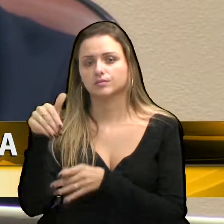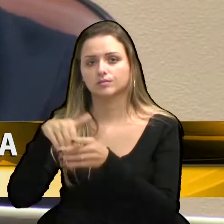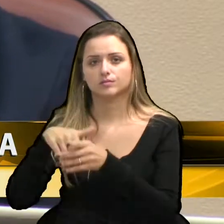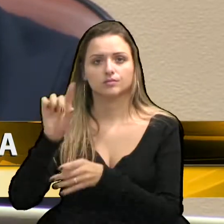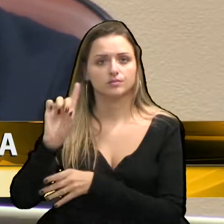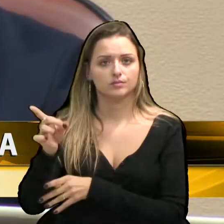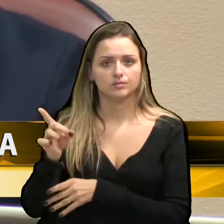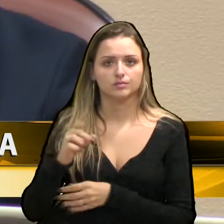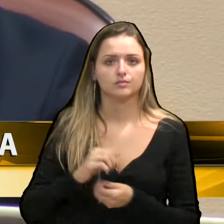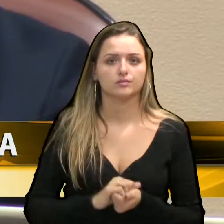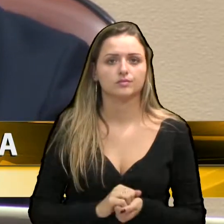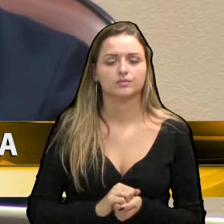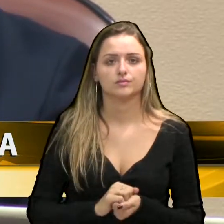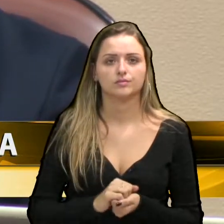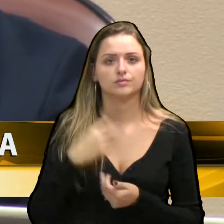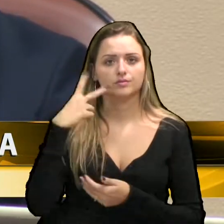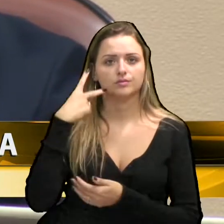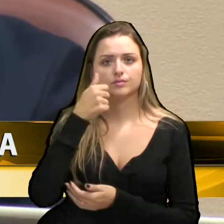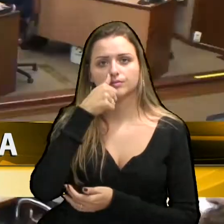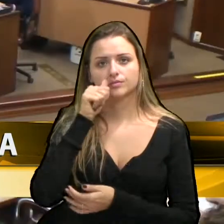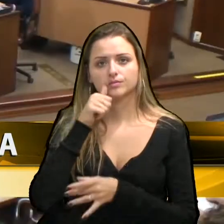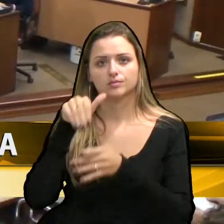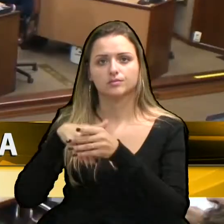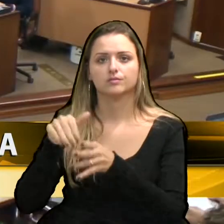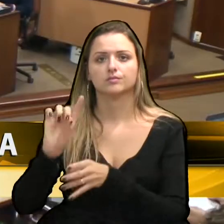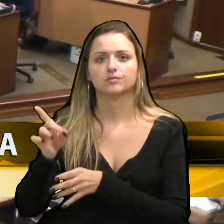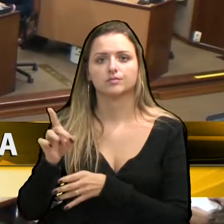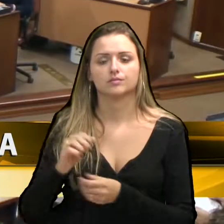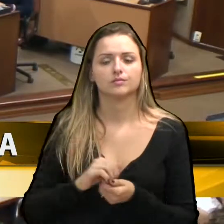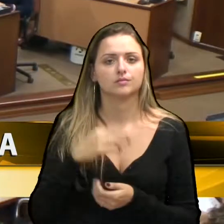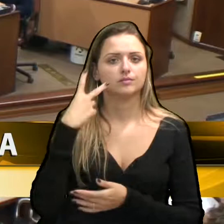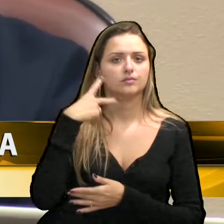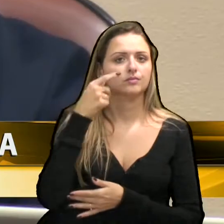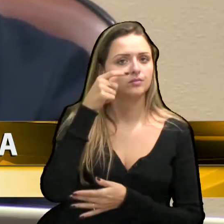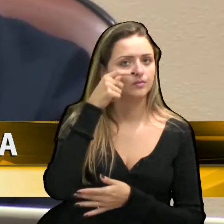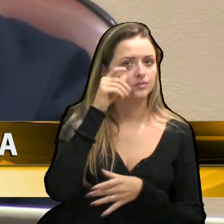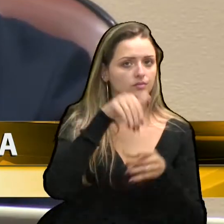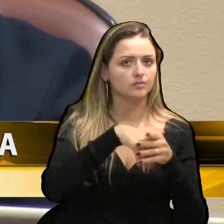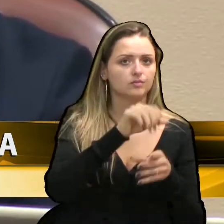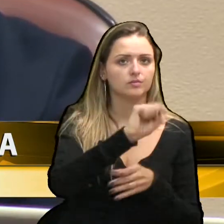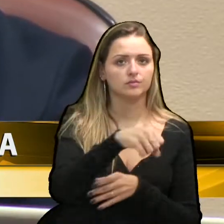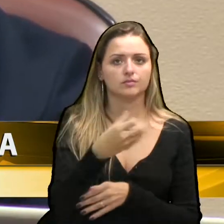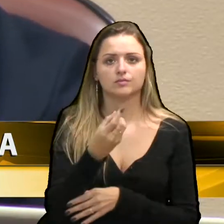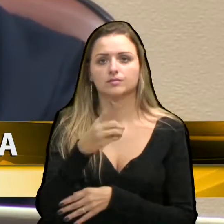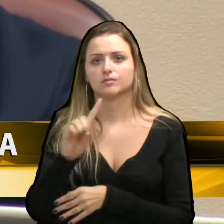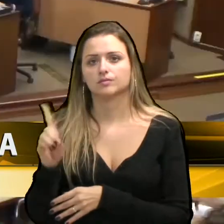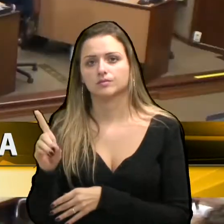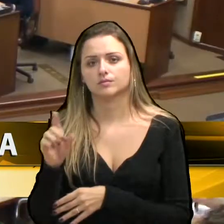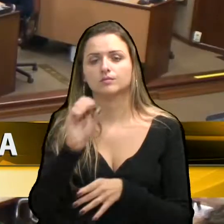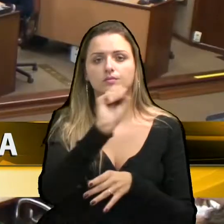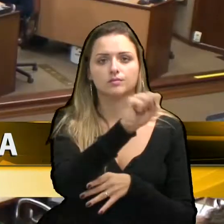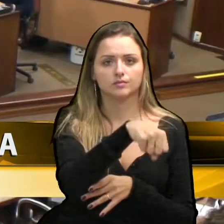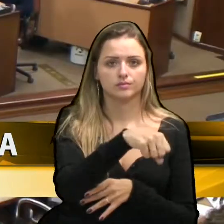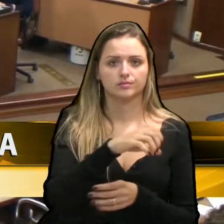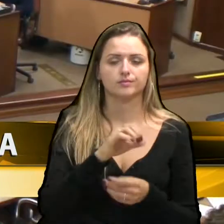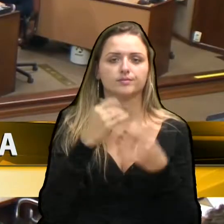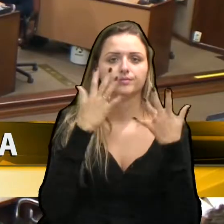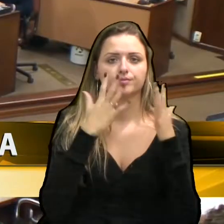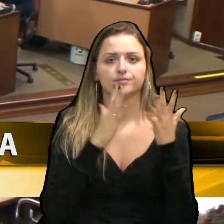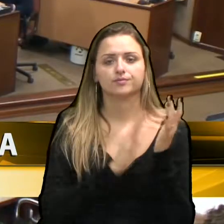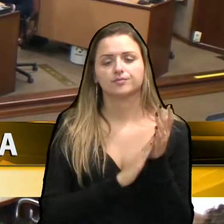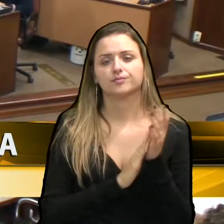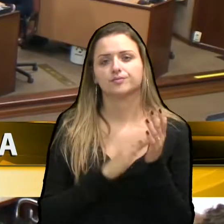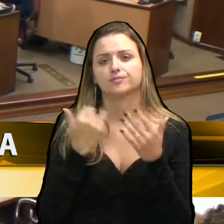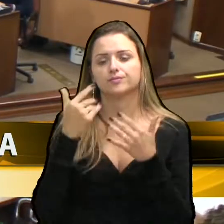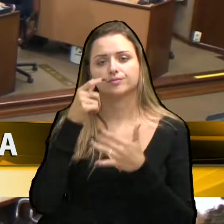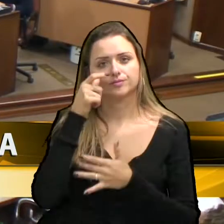não. Vereadora Paula Iores votou não. Vereador Paulo Périco, o senhor vota sim ou não? Sim. Vereador